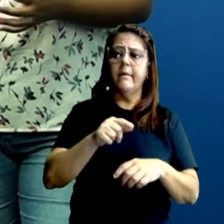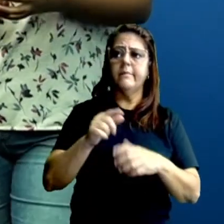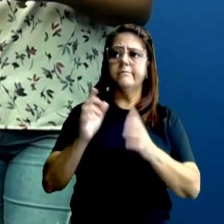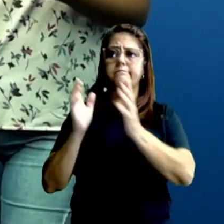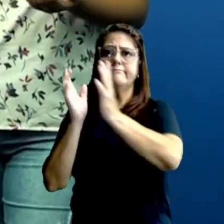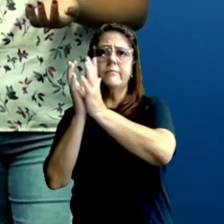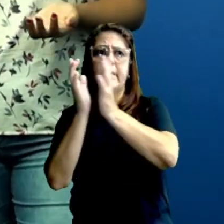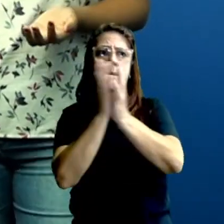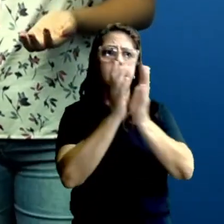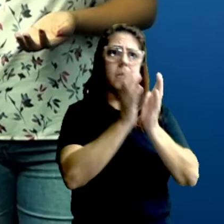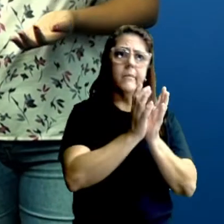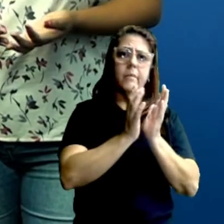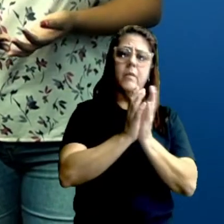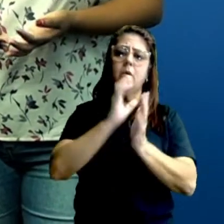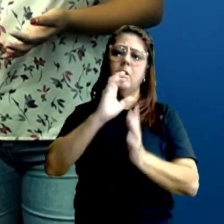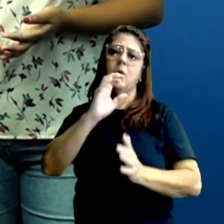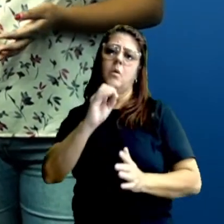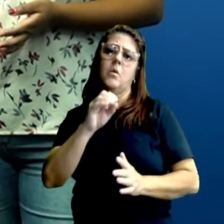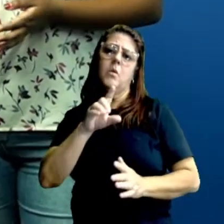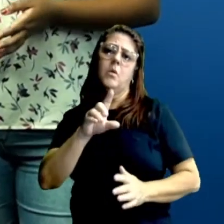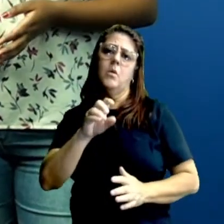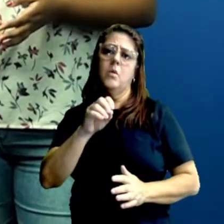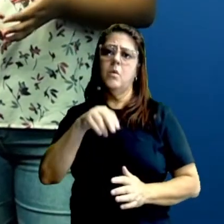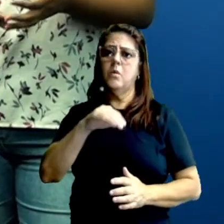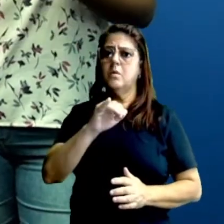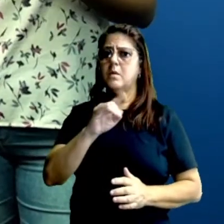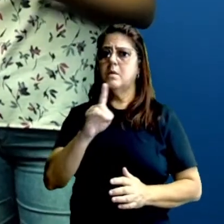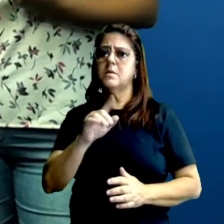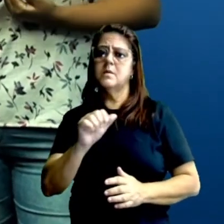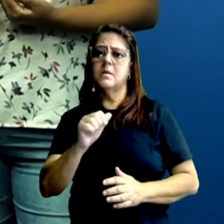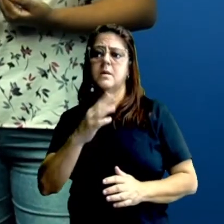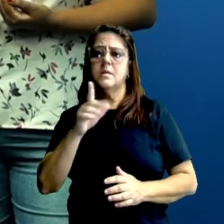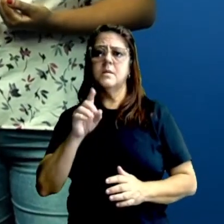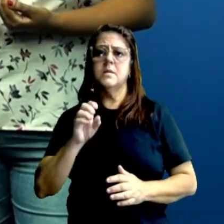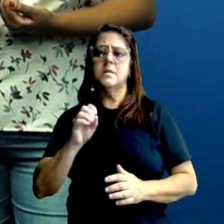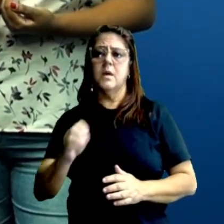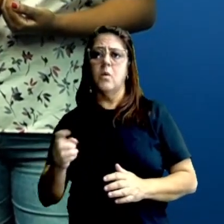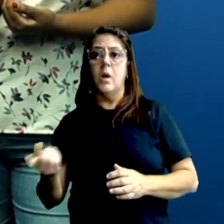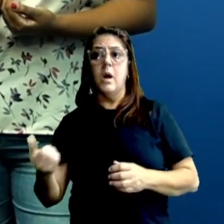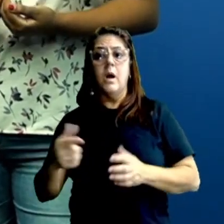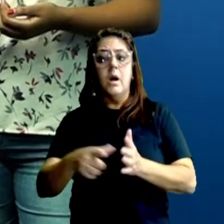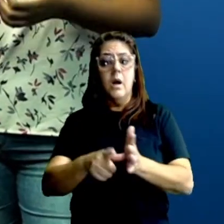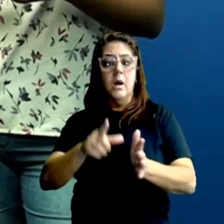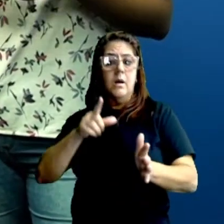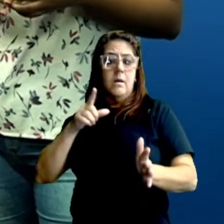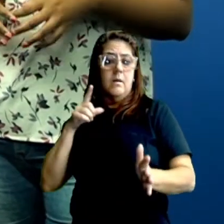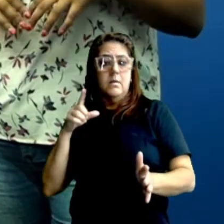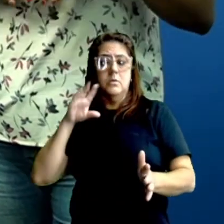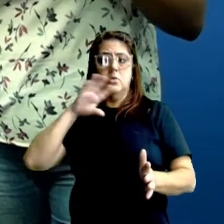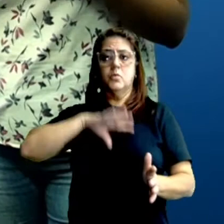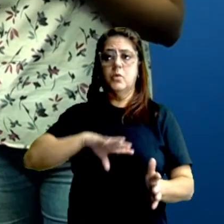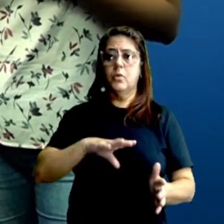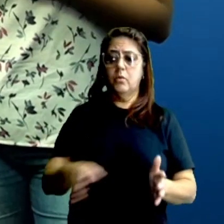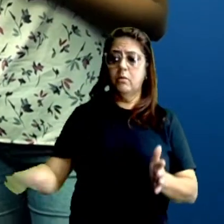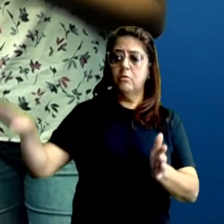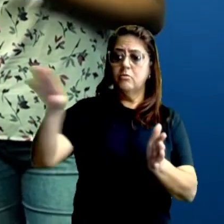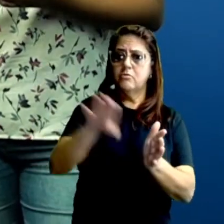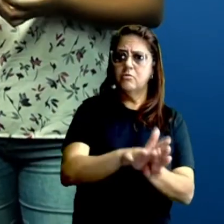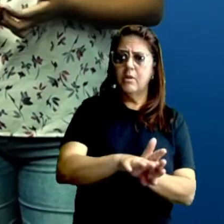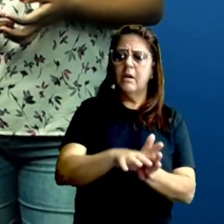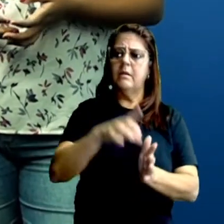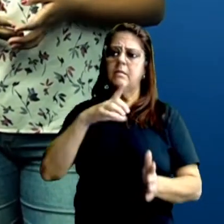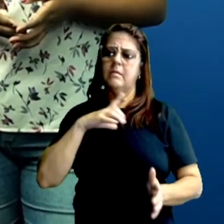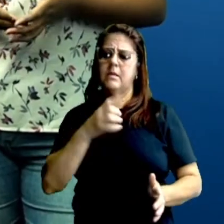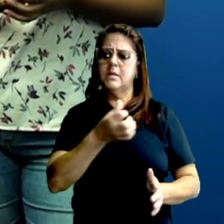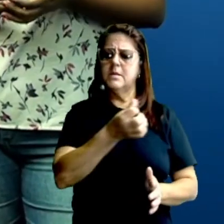de colonização que eu acredito vocês já devem ter estudado né antes da invasão dos portugueses já existiam mais de